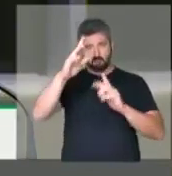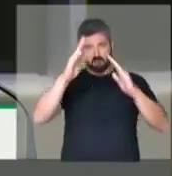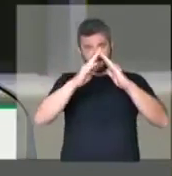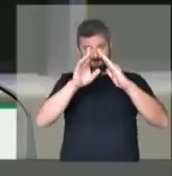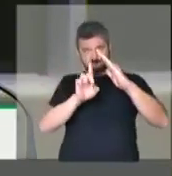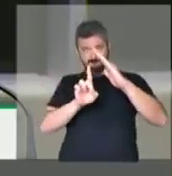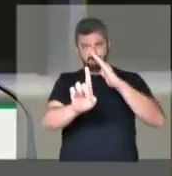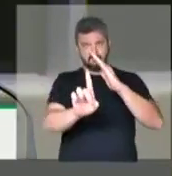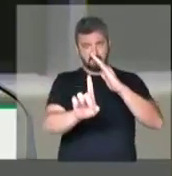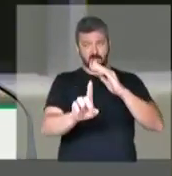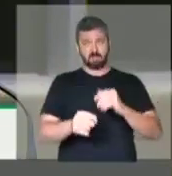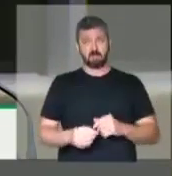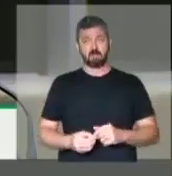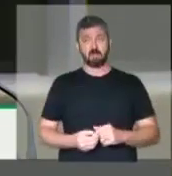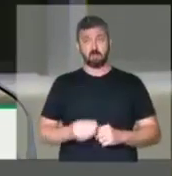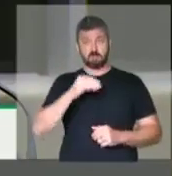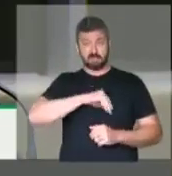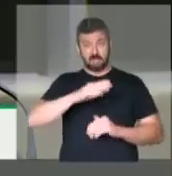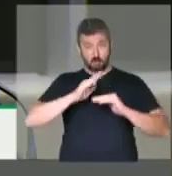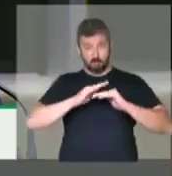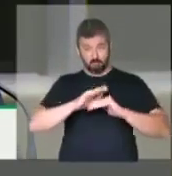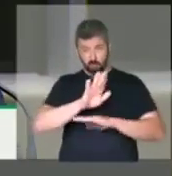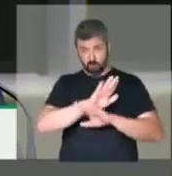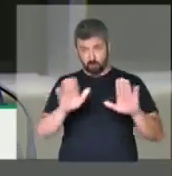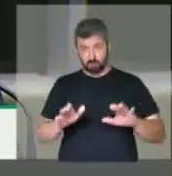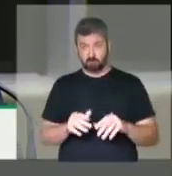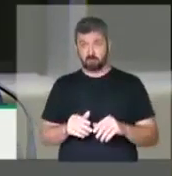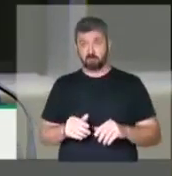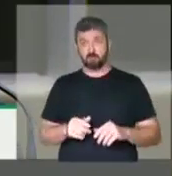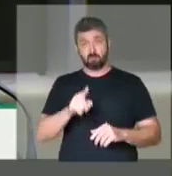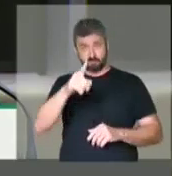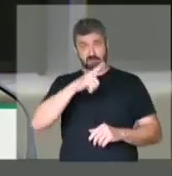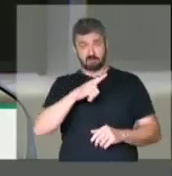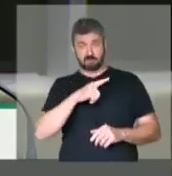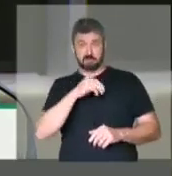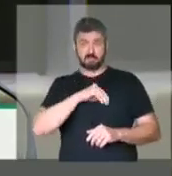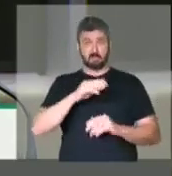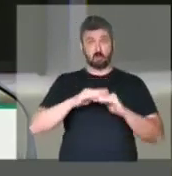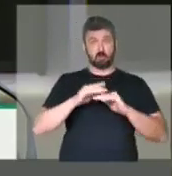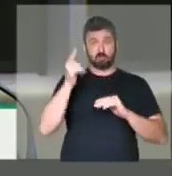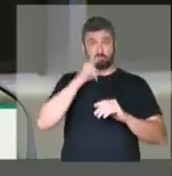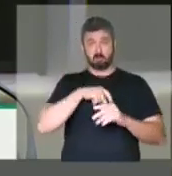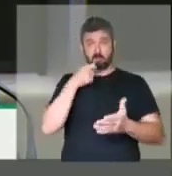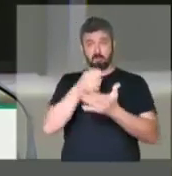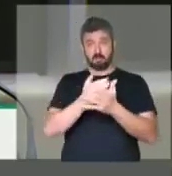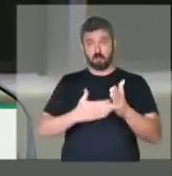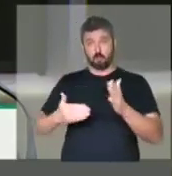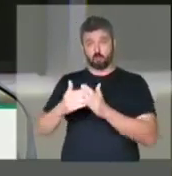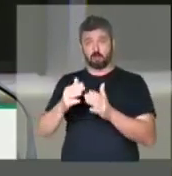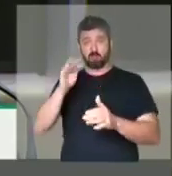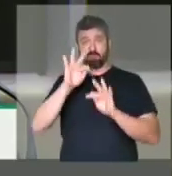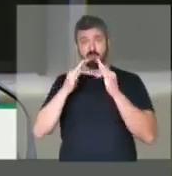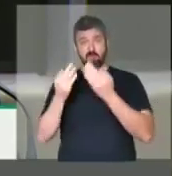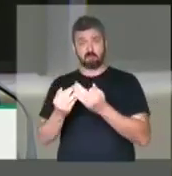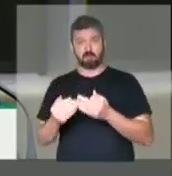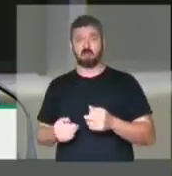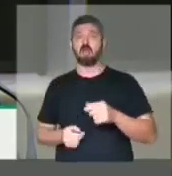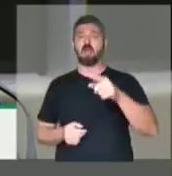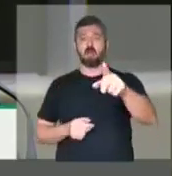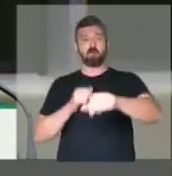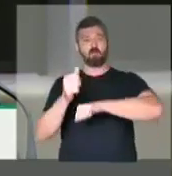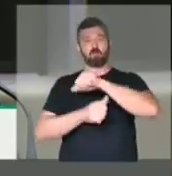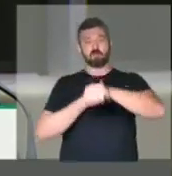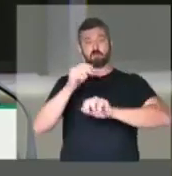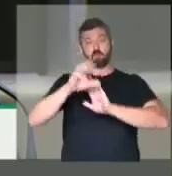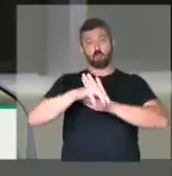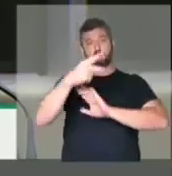casa, sobrevivendo com salário mínimo, se é que tem o salário mínimo para sustentar a sua família, o senhor vai